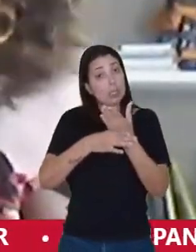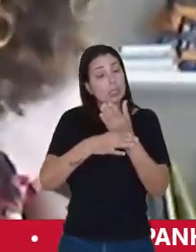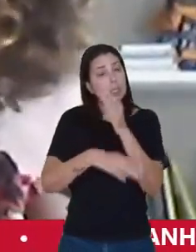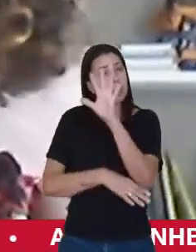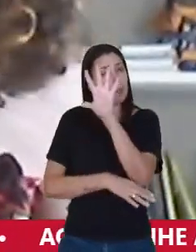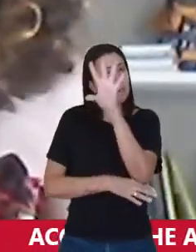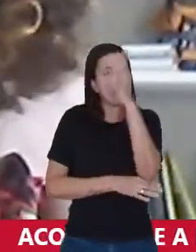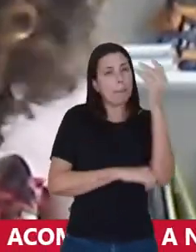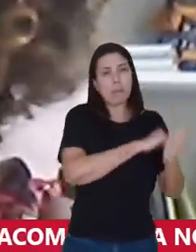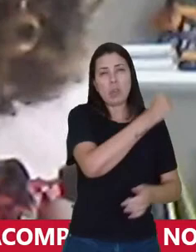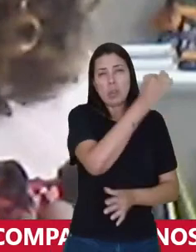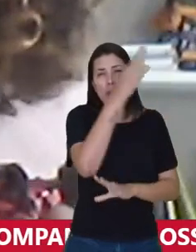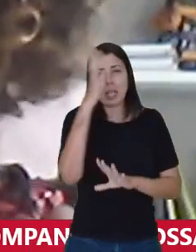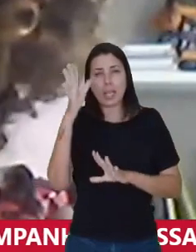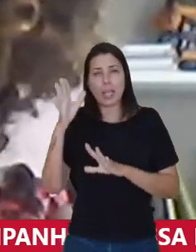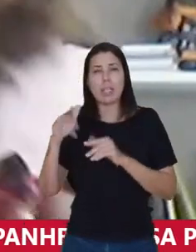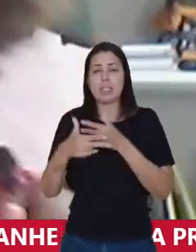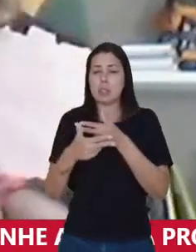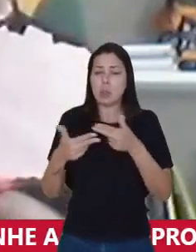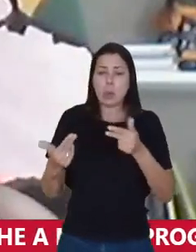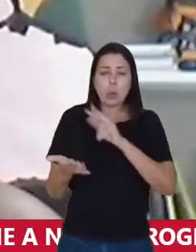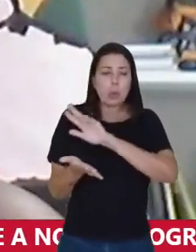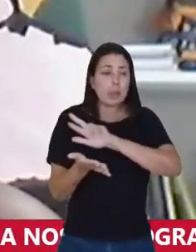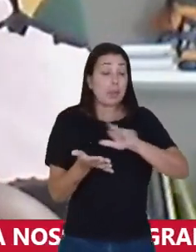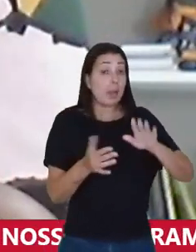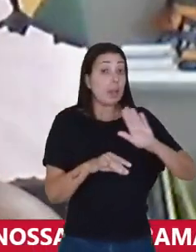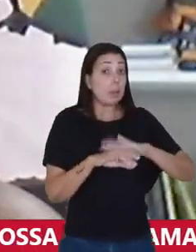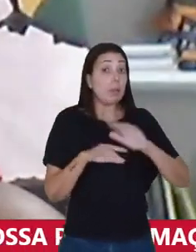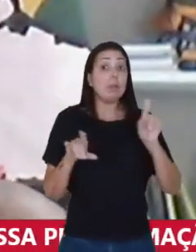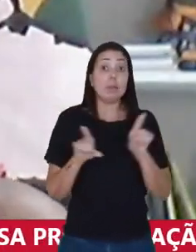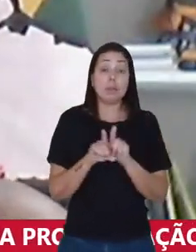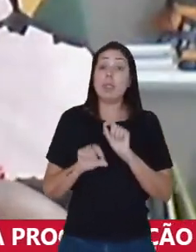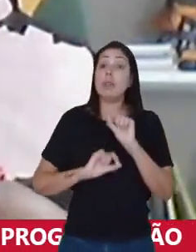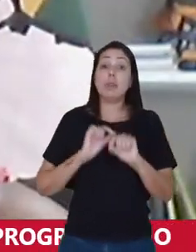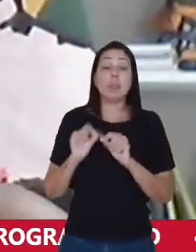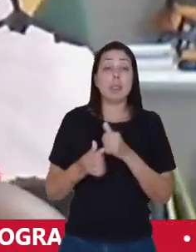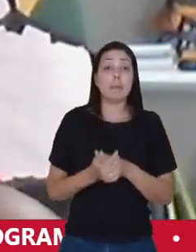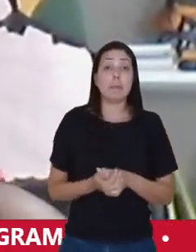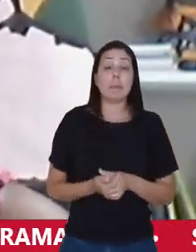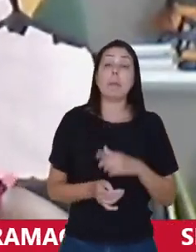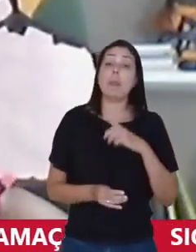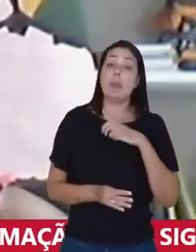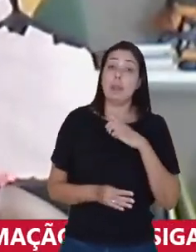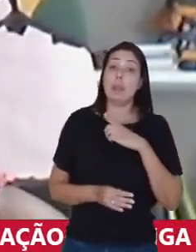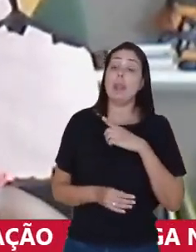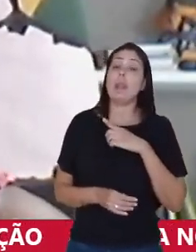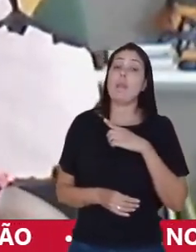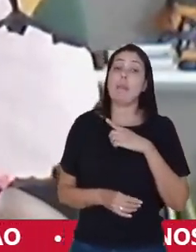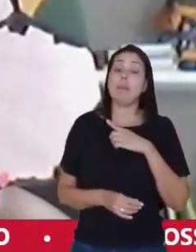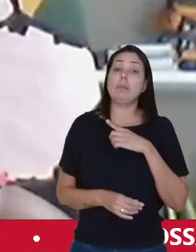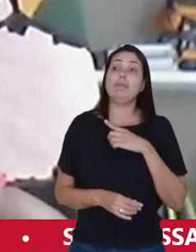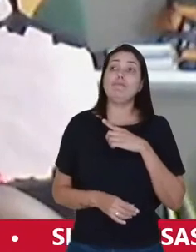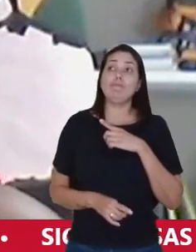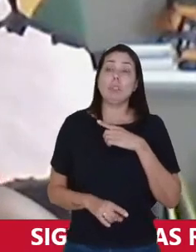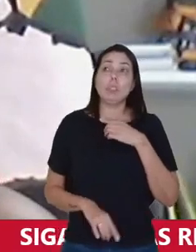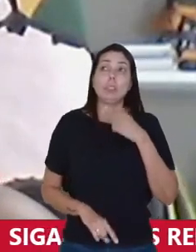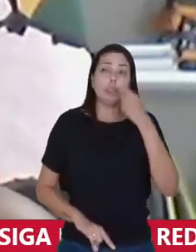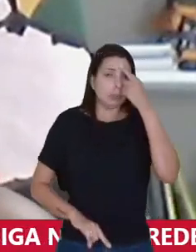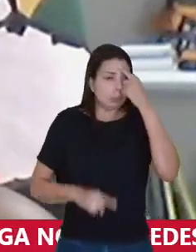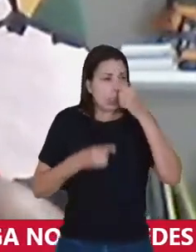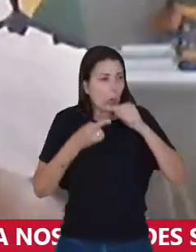nacionais, que criasse reservas, mas, ao mesmo tempo, tem uma incompatibilidade, porque há